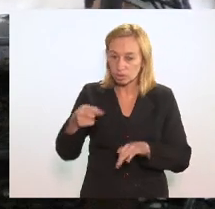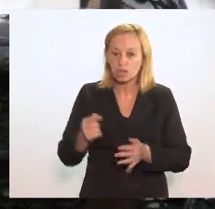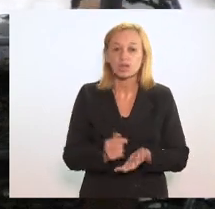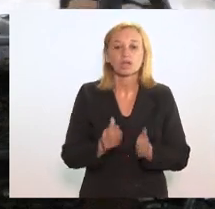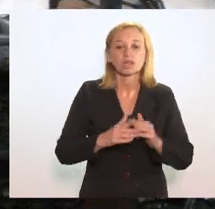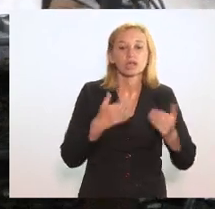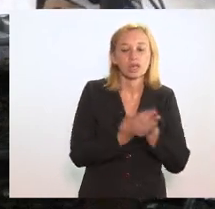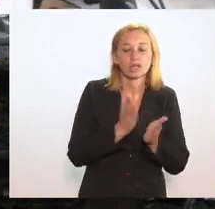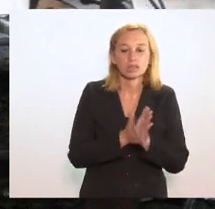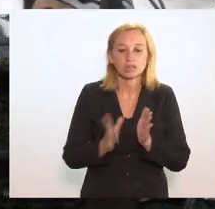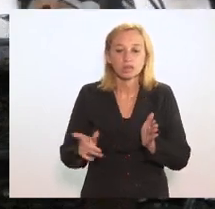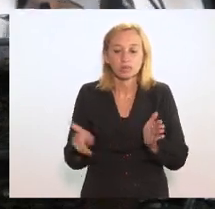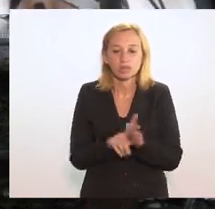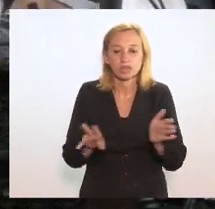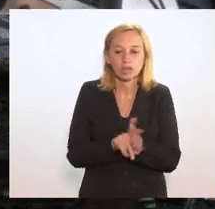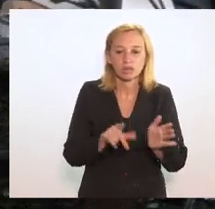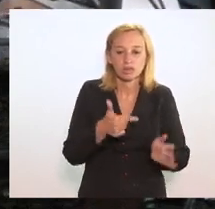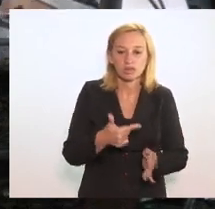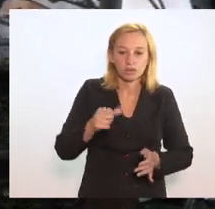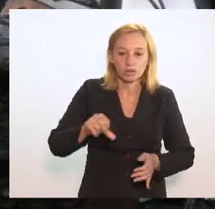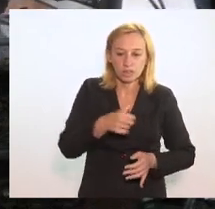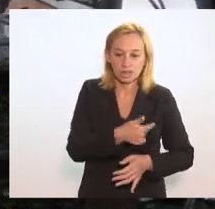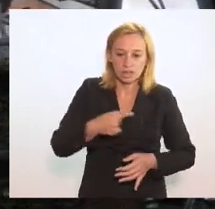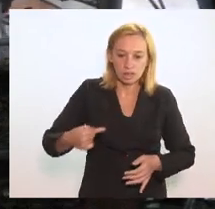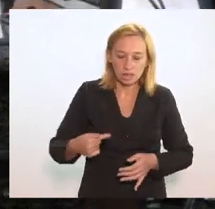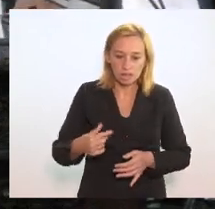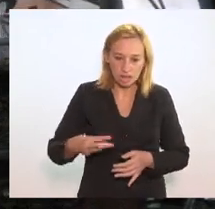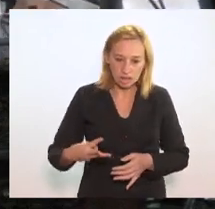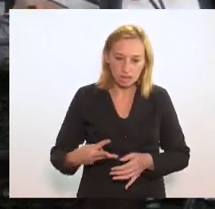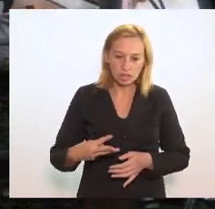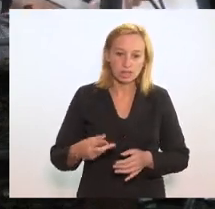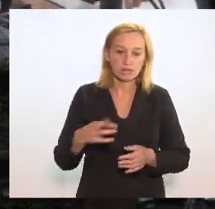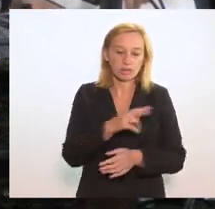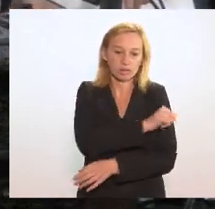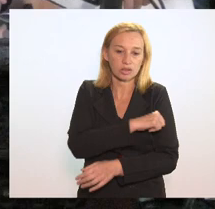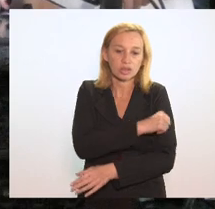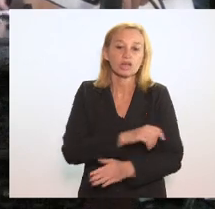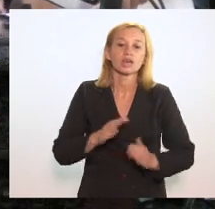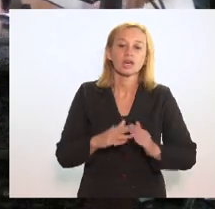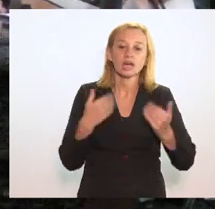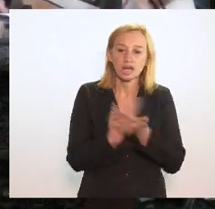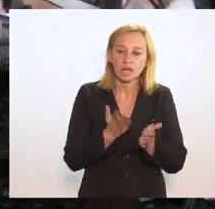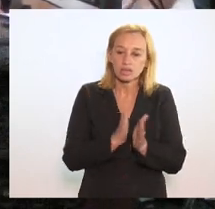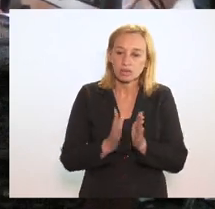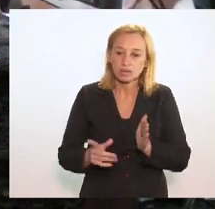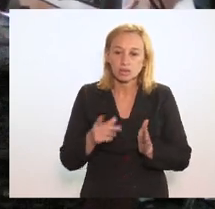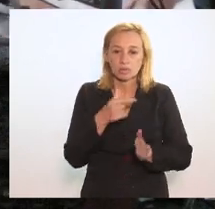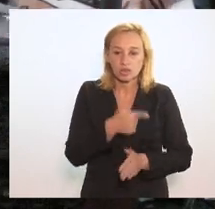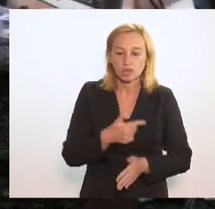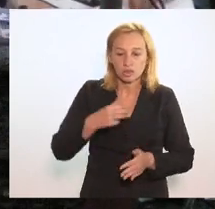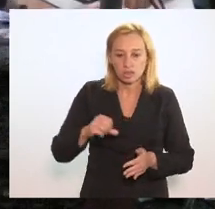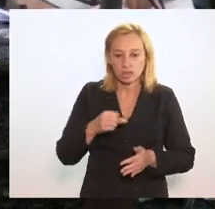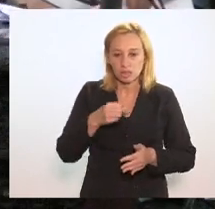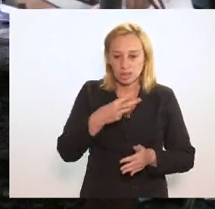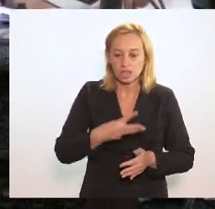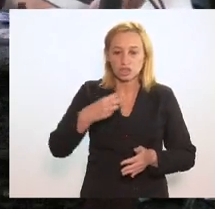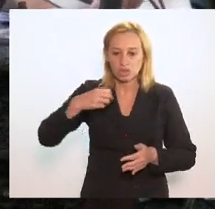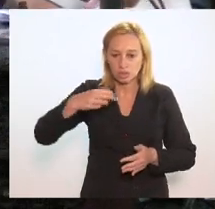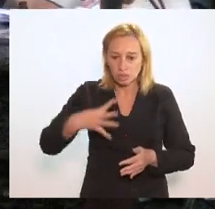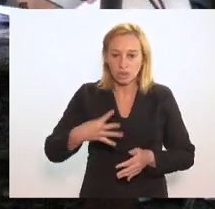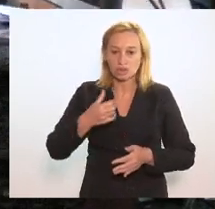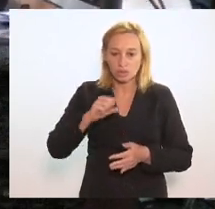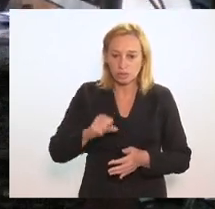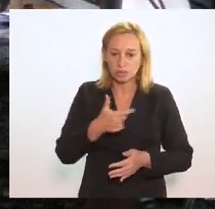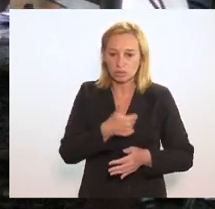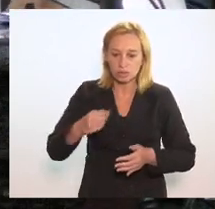inclusão na ordem do dia do projeto de lei 2973/20, deputado enfermeira Regiane. Requer inclusão na ordem do dia do projeto de lei 1834/20, deputado